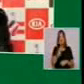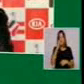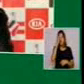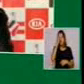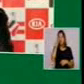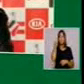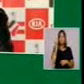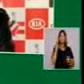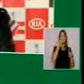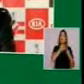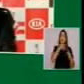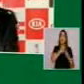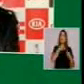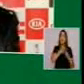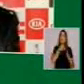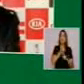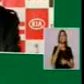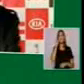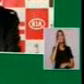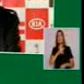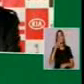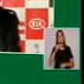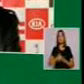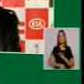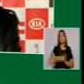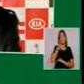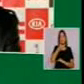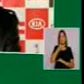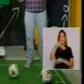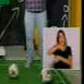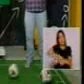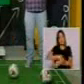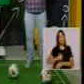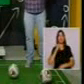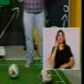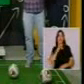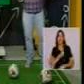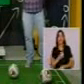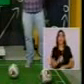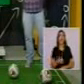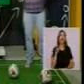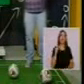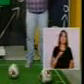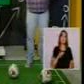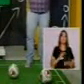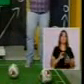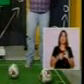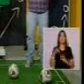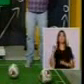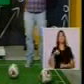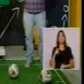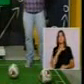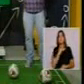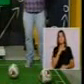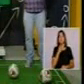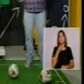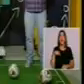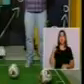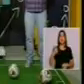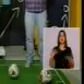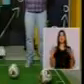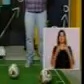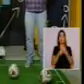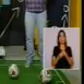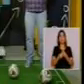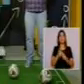dor. E tem que ser um vencedor. Vence a dor. Faz sentido, faz sentido. E amanhã cá estamos todos juntos para superarmos